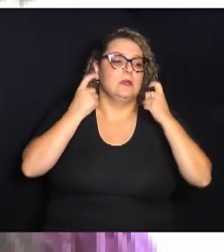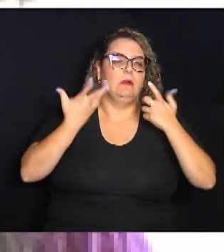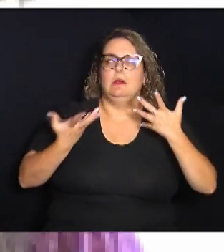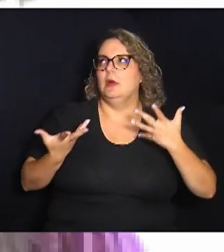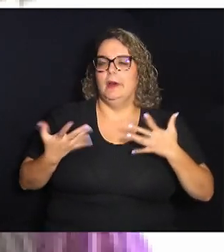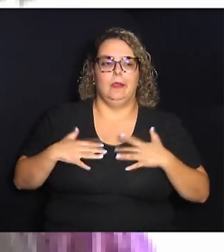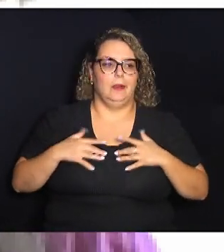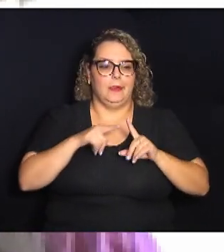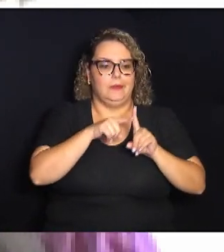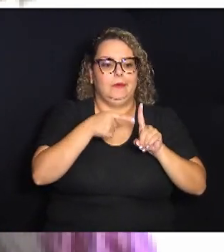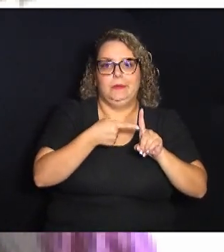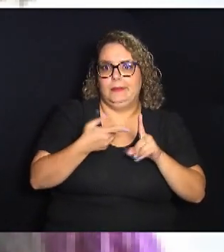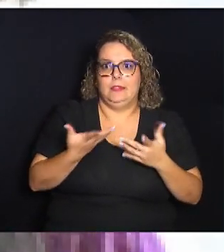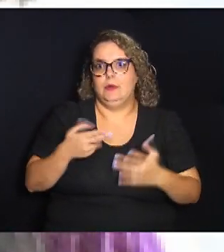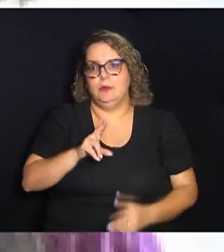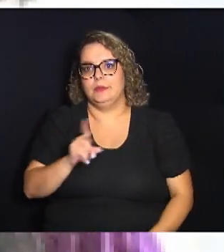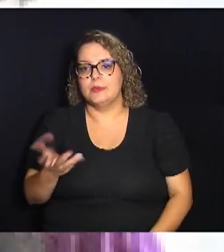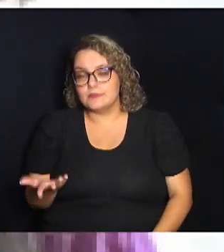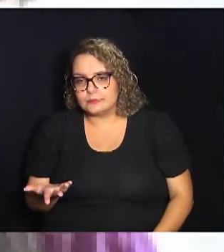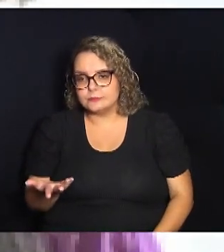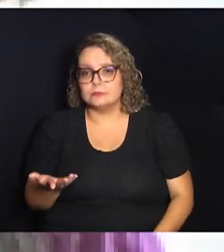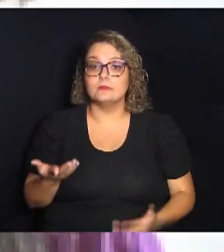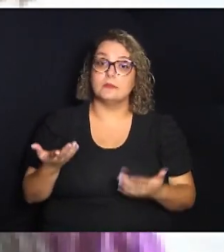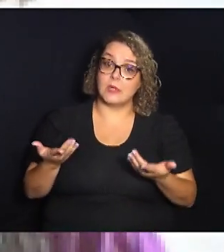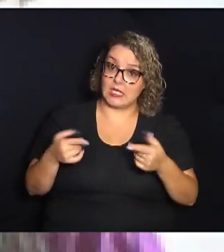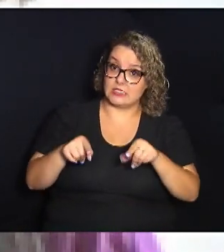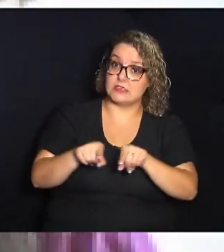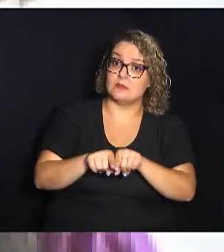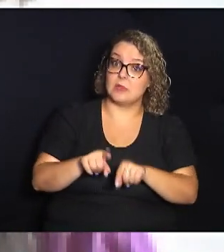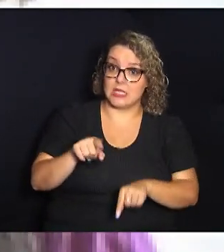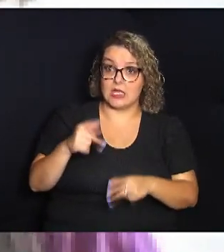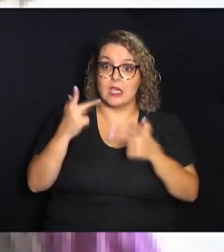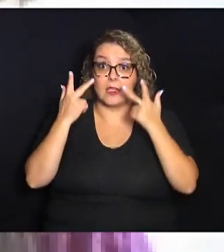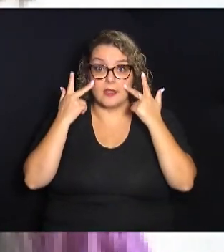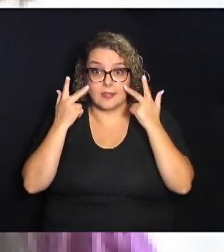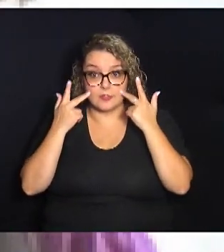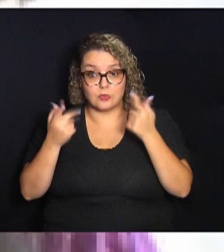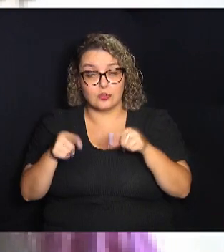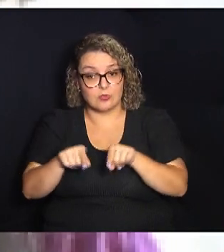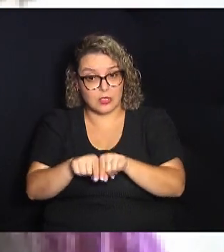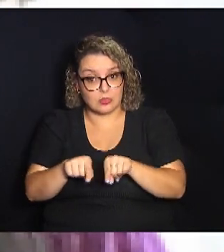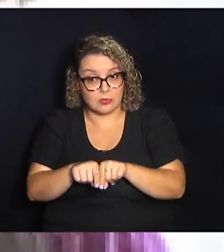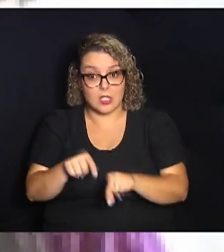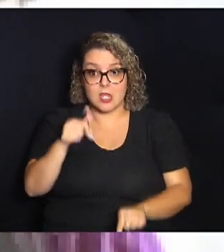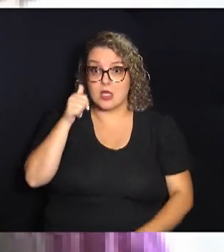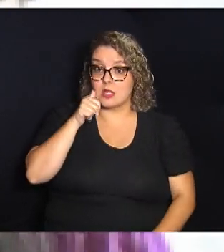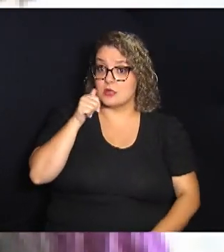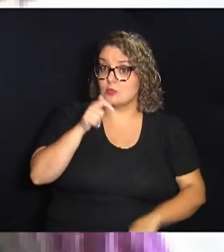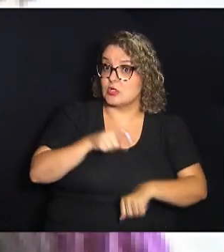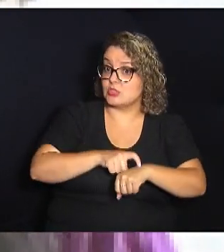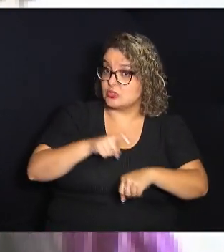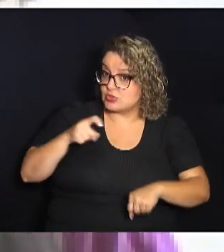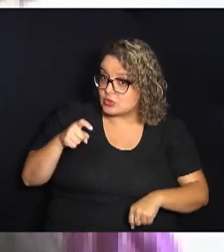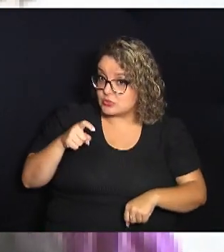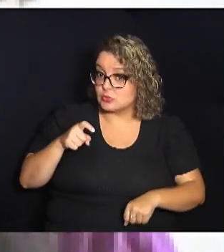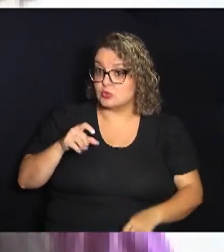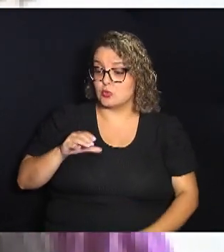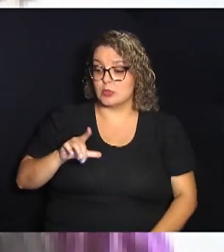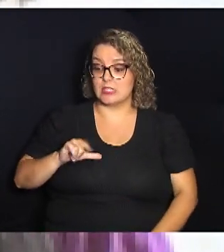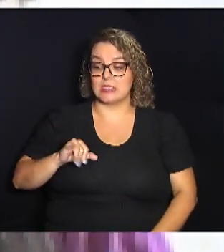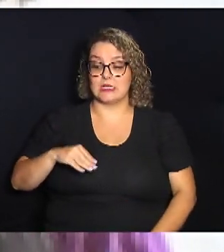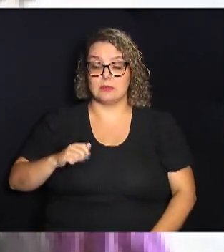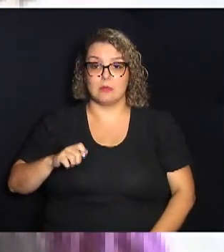vai engravidar ou não. Mas, por outro lado, é muito comum também as mulheres que estão nessa fase do climatério,